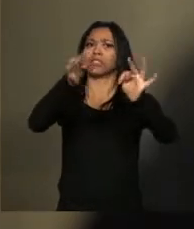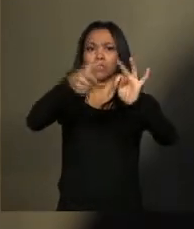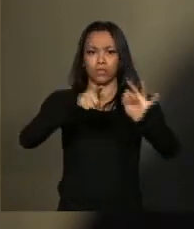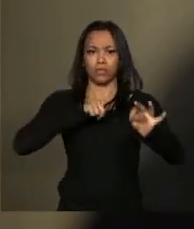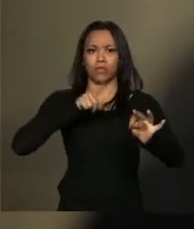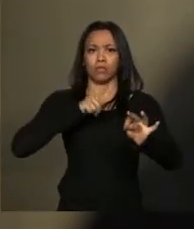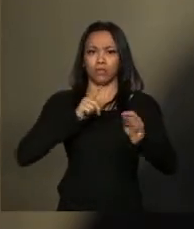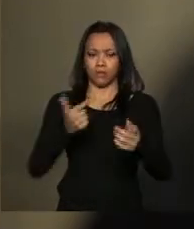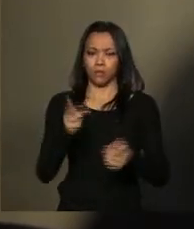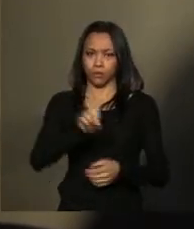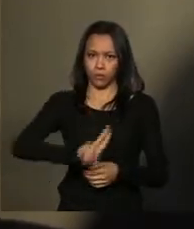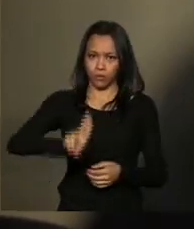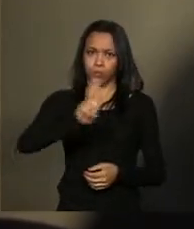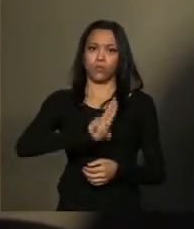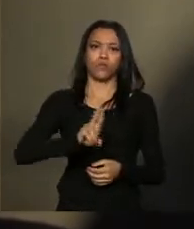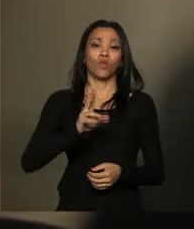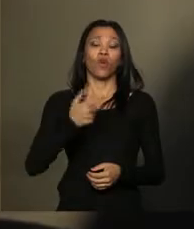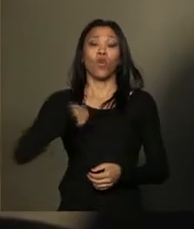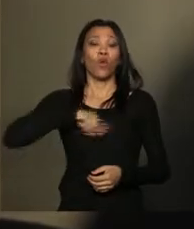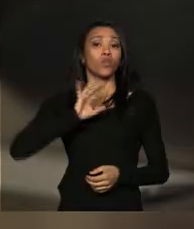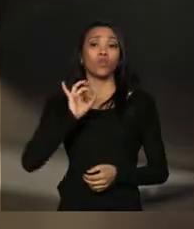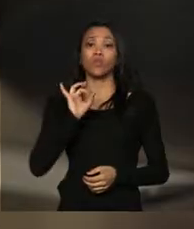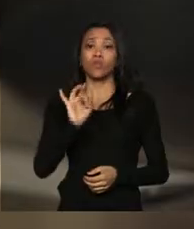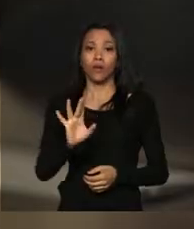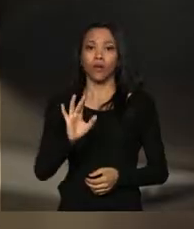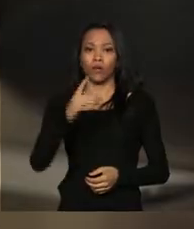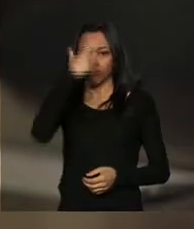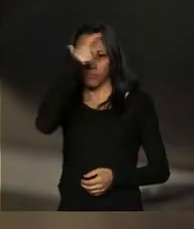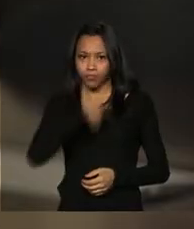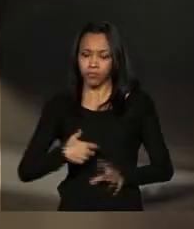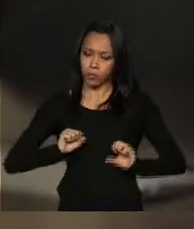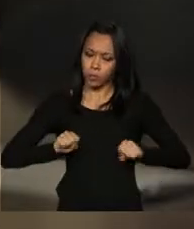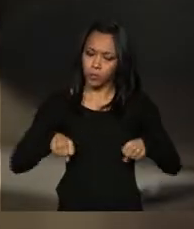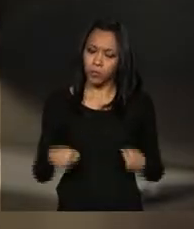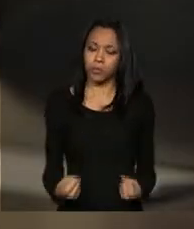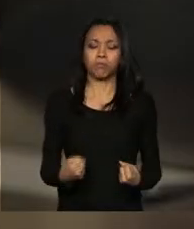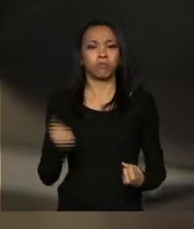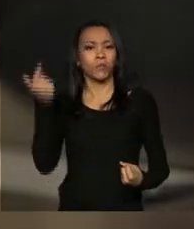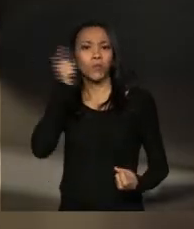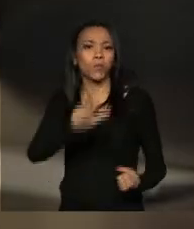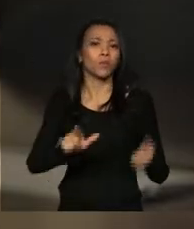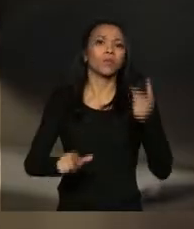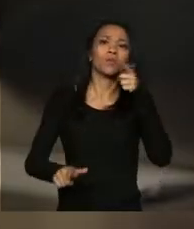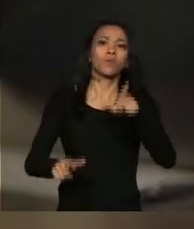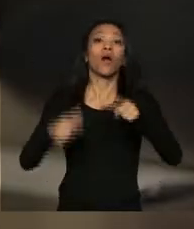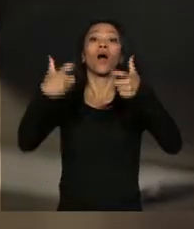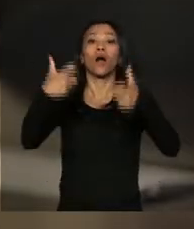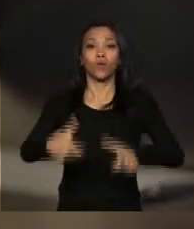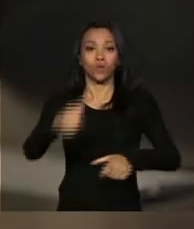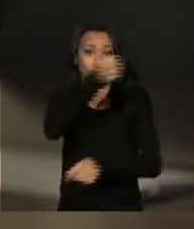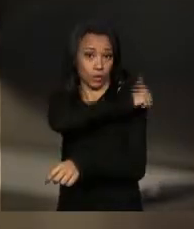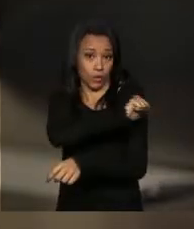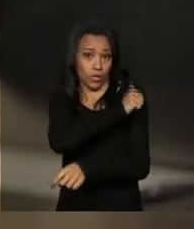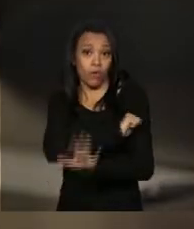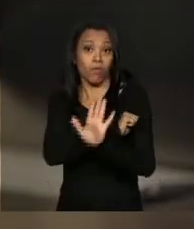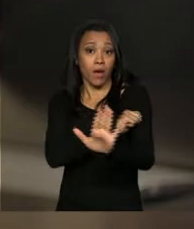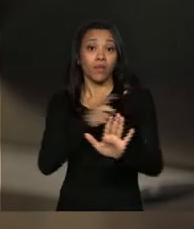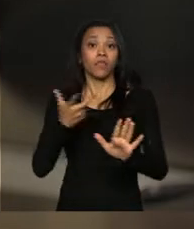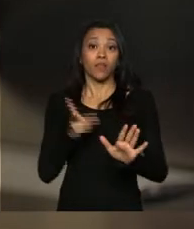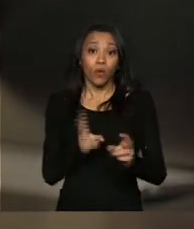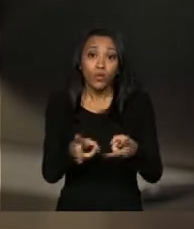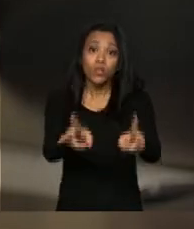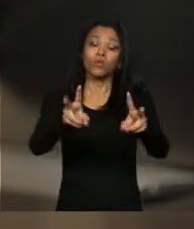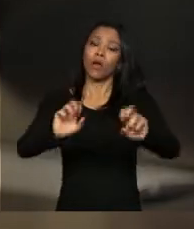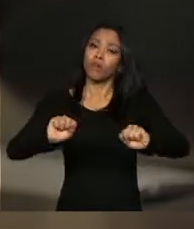seja, nós não só queremos ter um bom desempenho no próximo ano no Rio de Janeiro, mas queremos fortalecer a prática